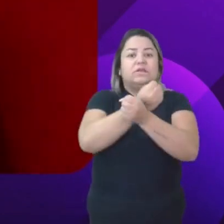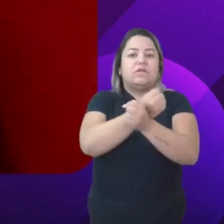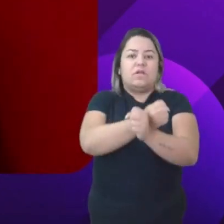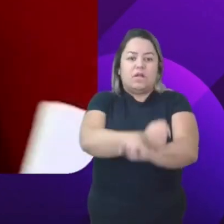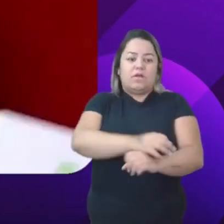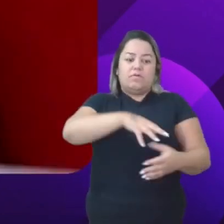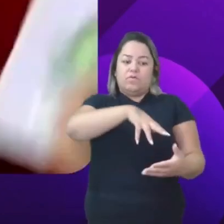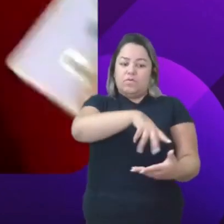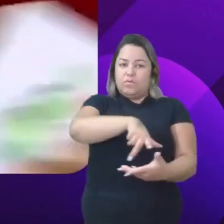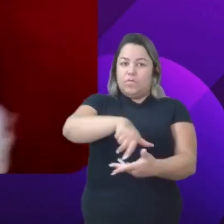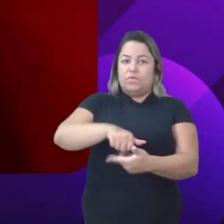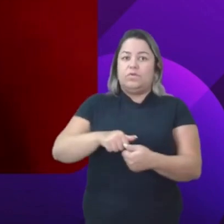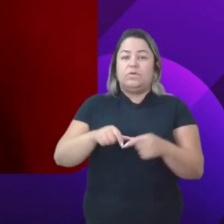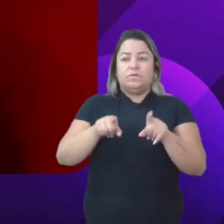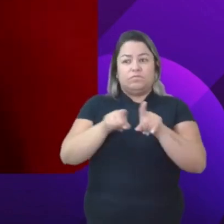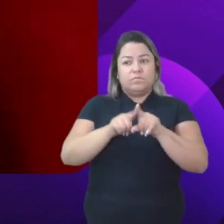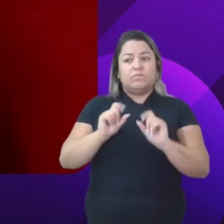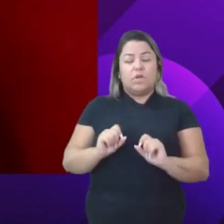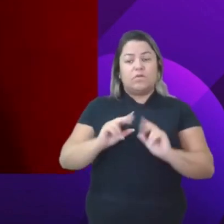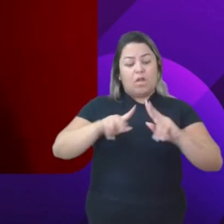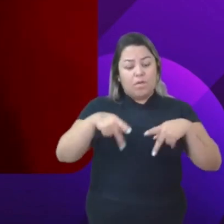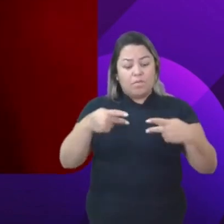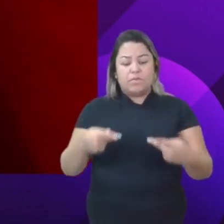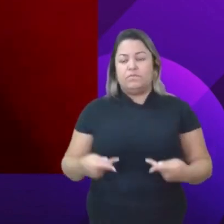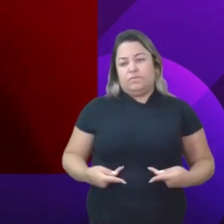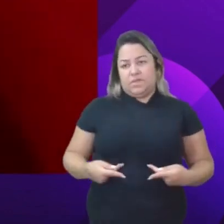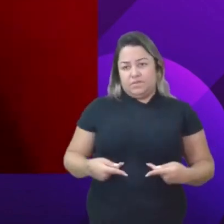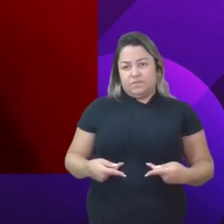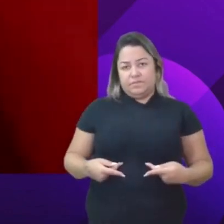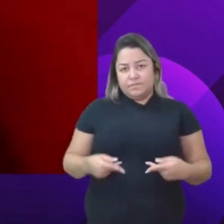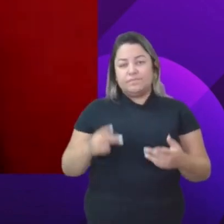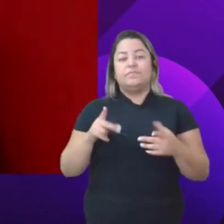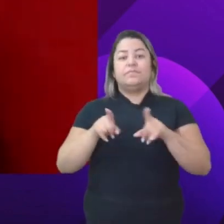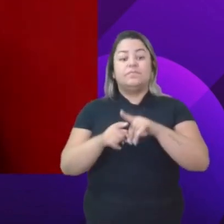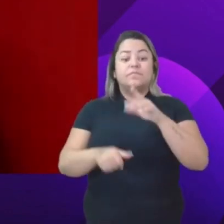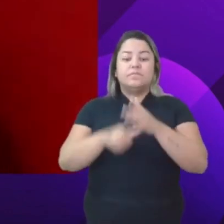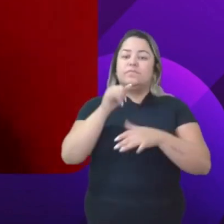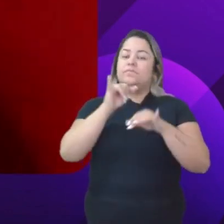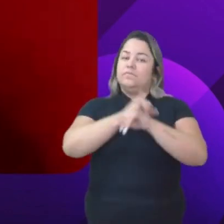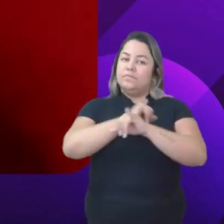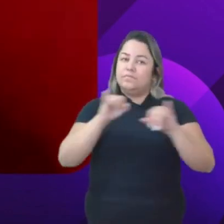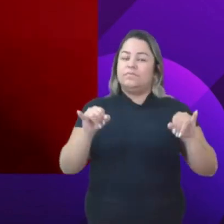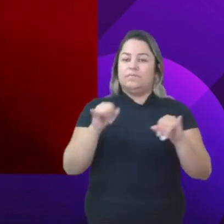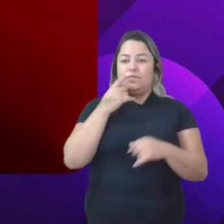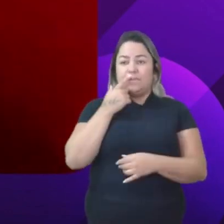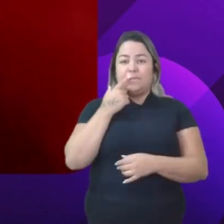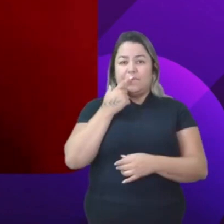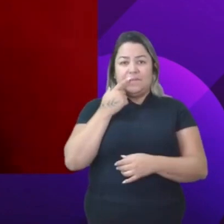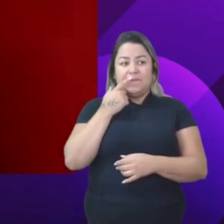para o mundo, que a África é o berço da humanidade. Esta é a primeira informação, a